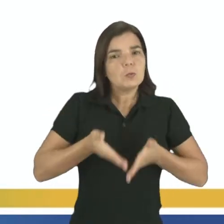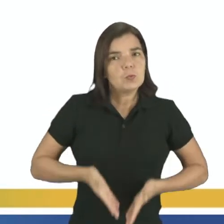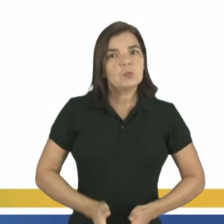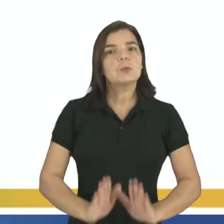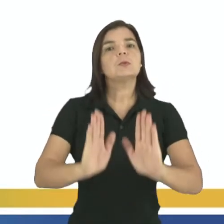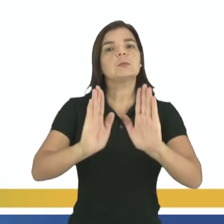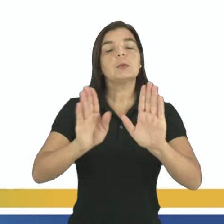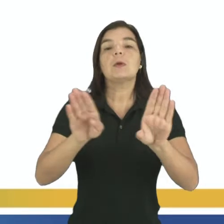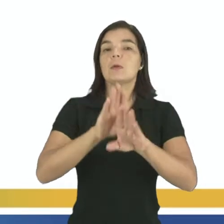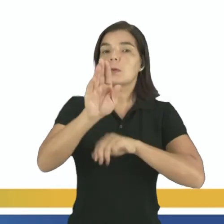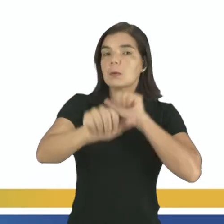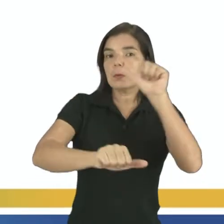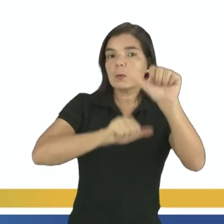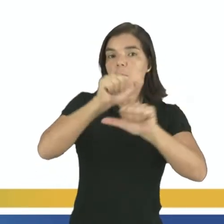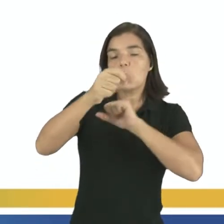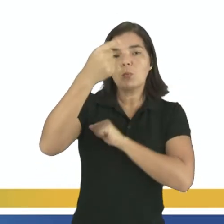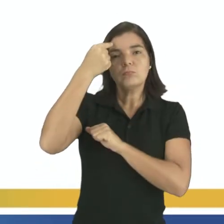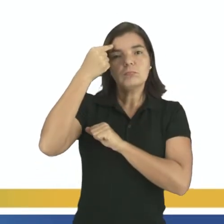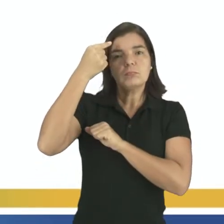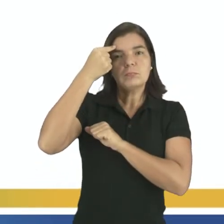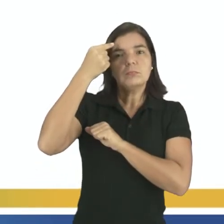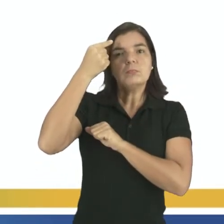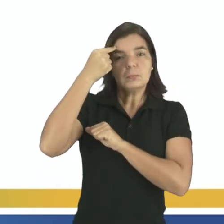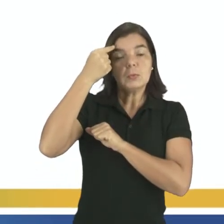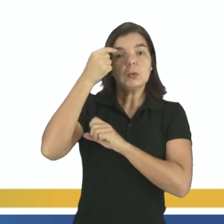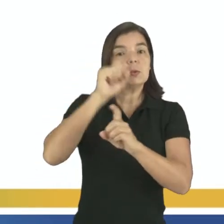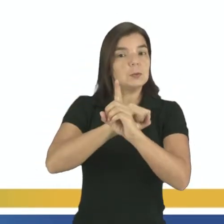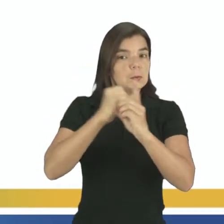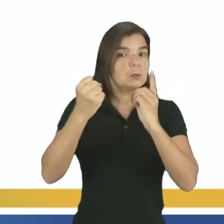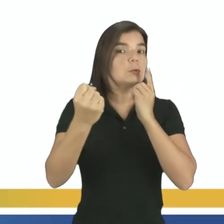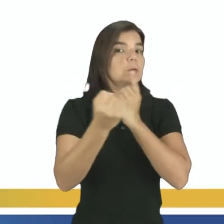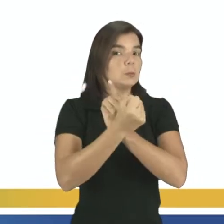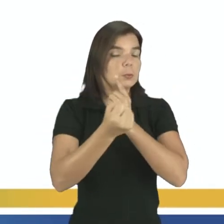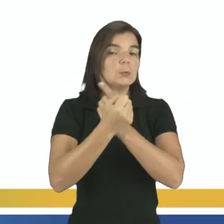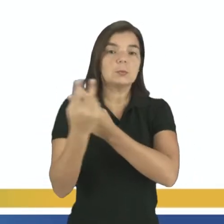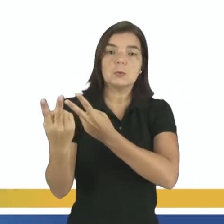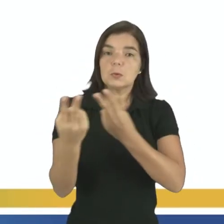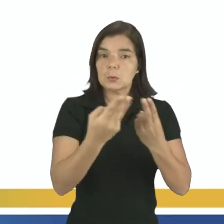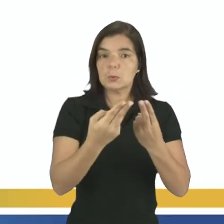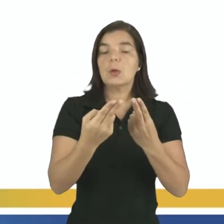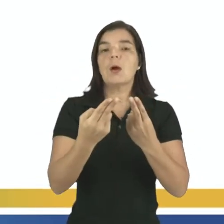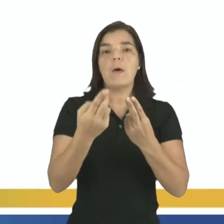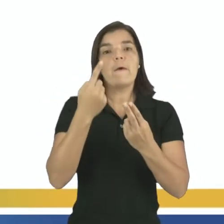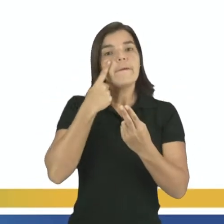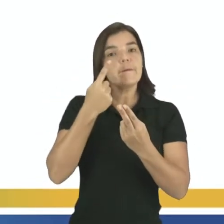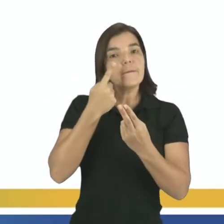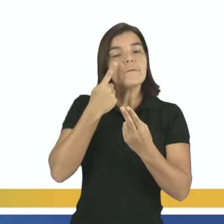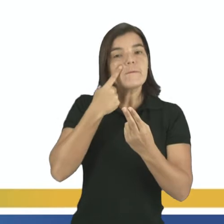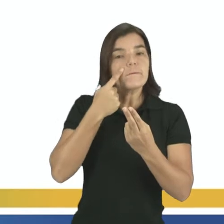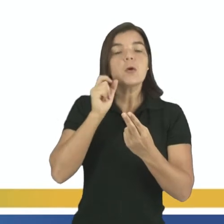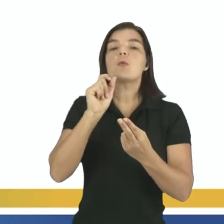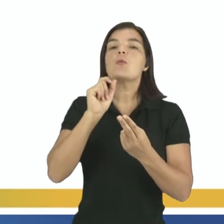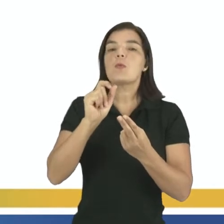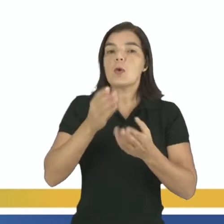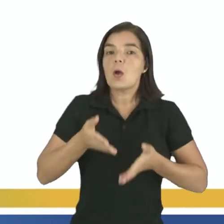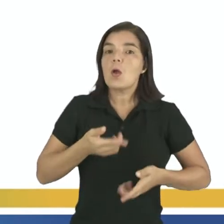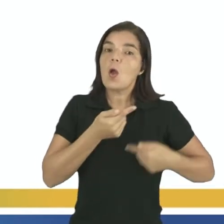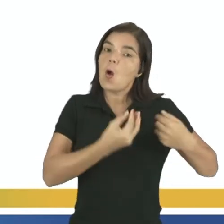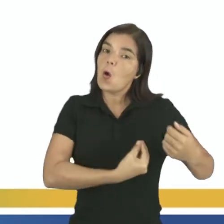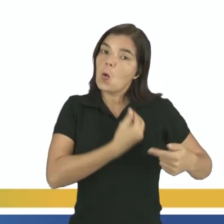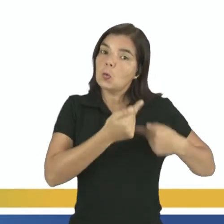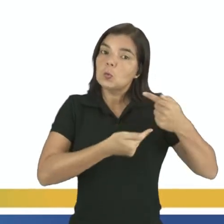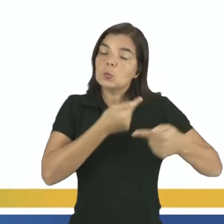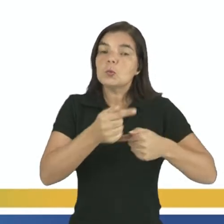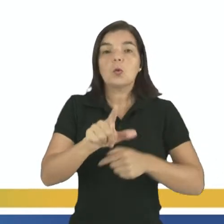natalidade e mudar esse pensamento e a sociedade mudar ao mesmo tempo e enxergar a reprodução como uma